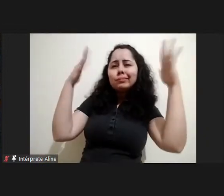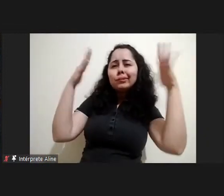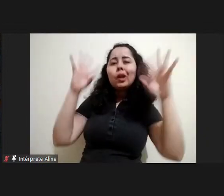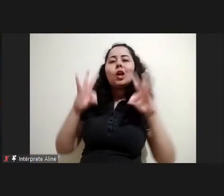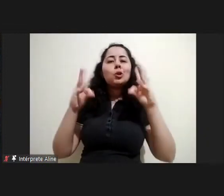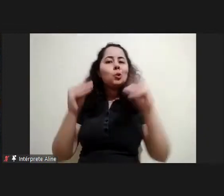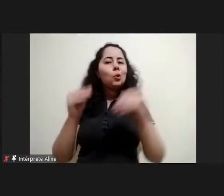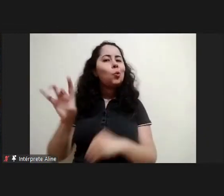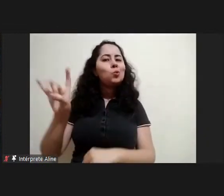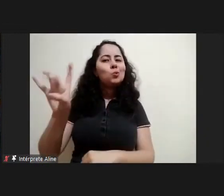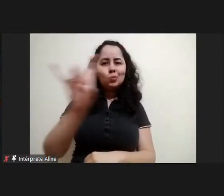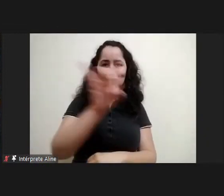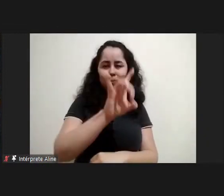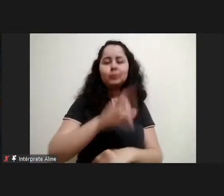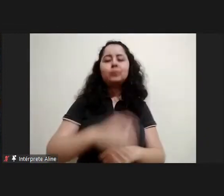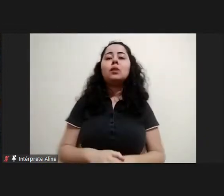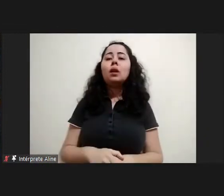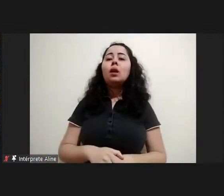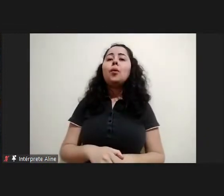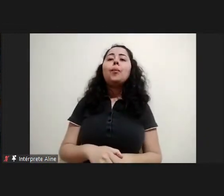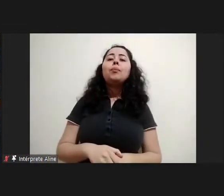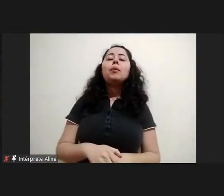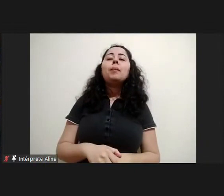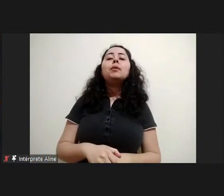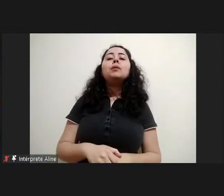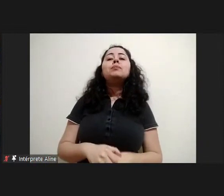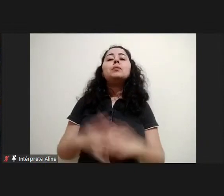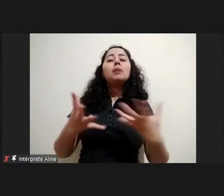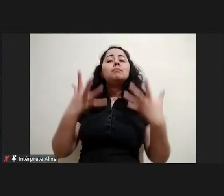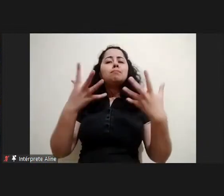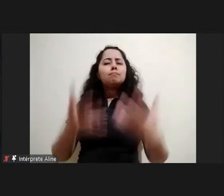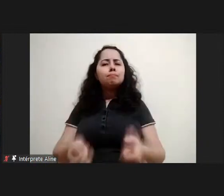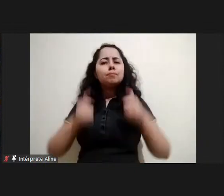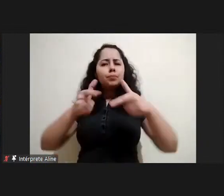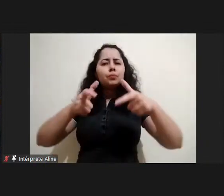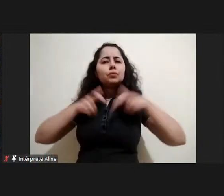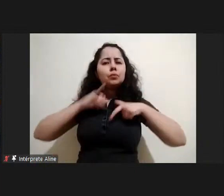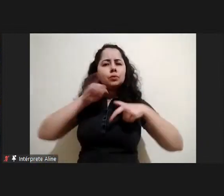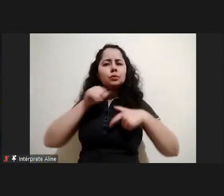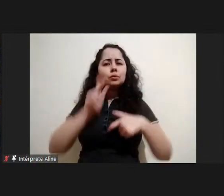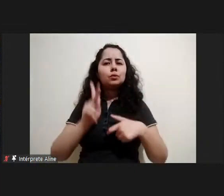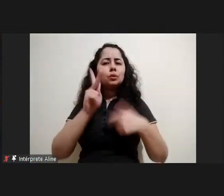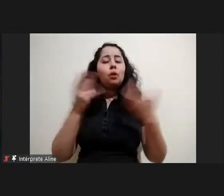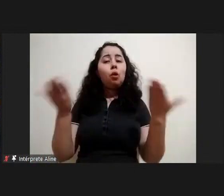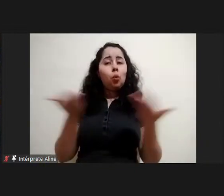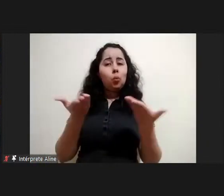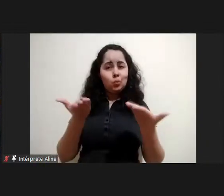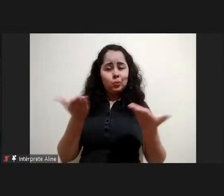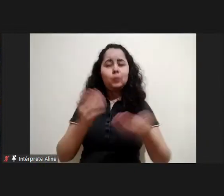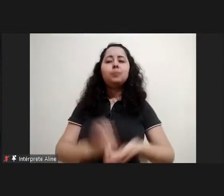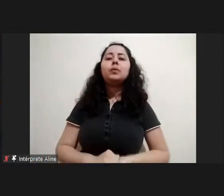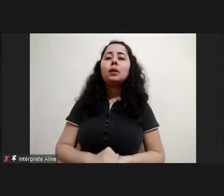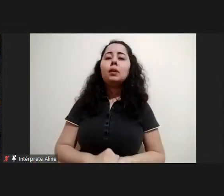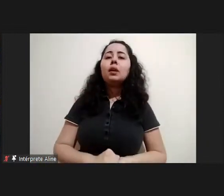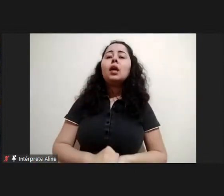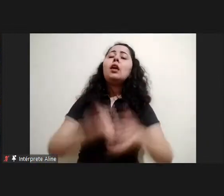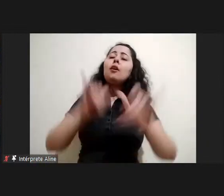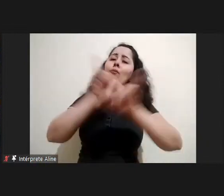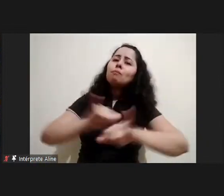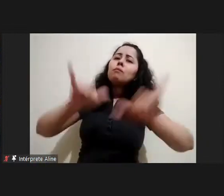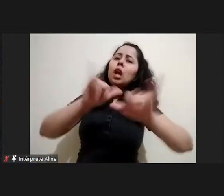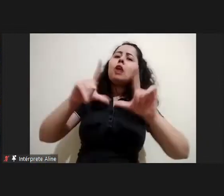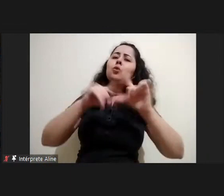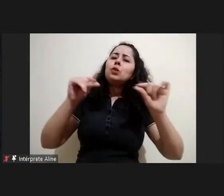que vocês recebem na noite de hoje. Dizer que a UFJF tem muito orgulho de ter contato com